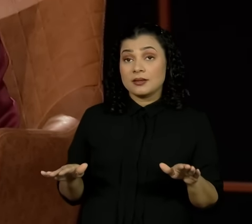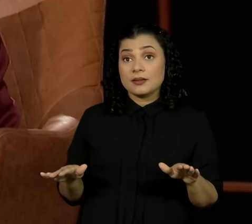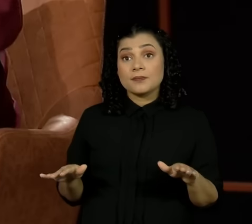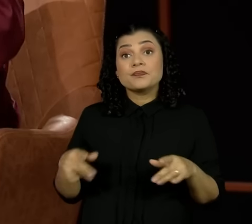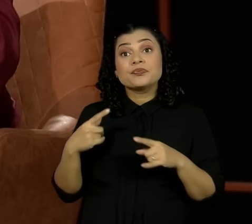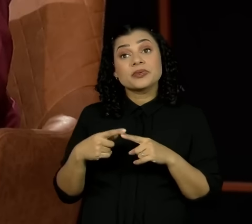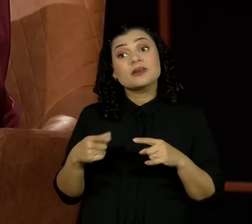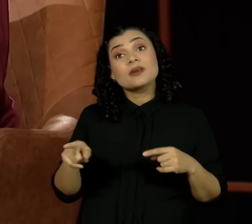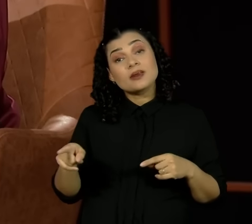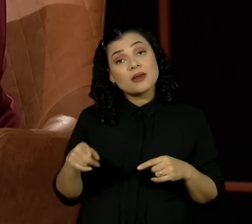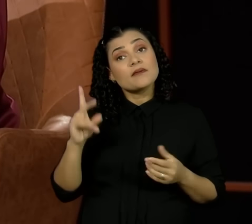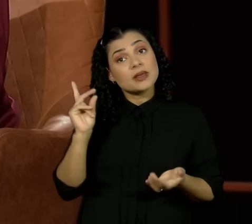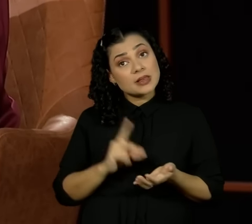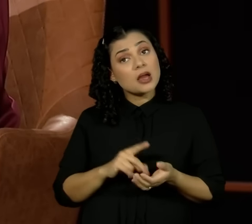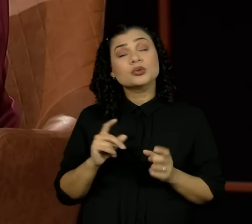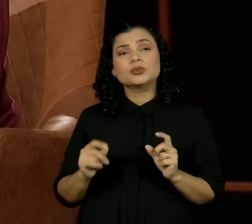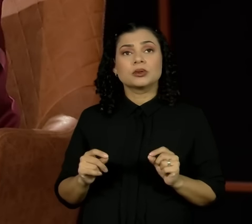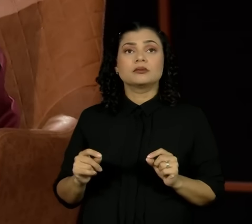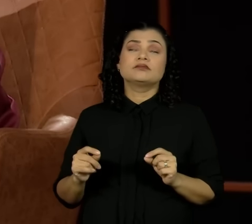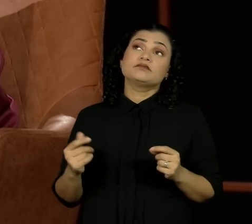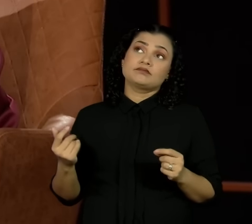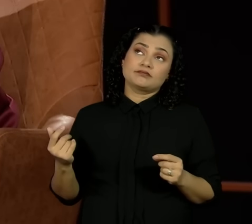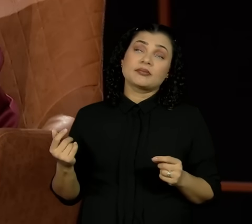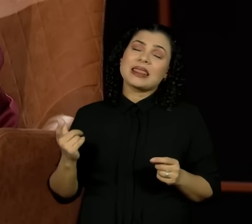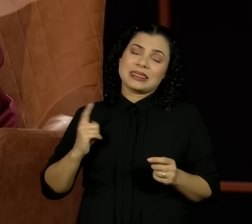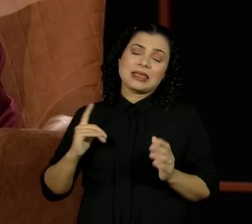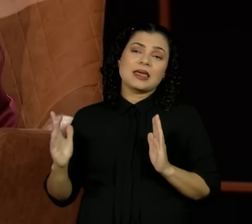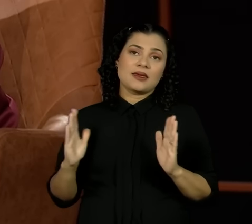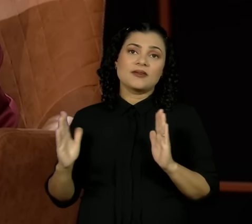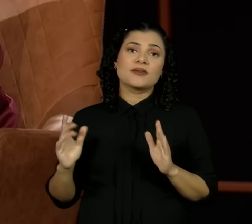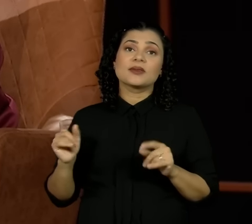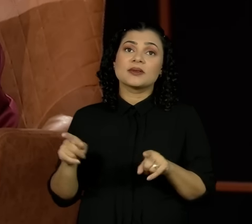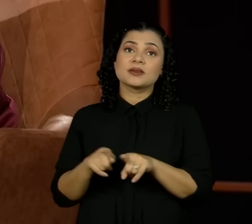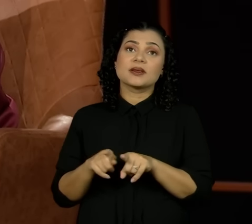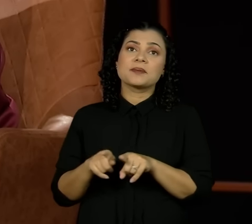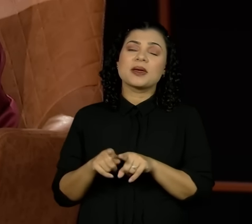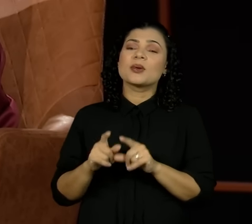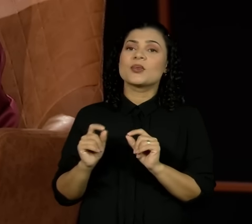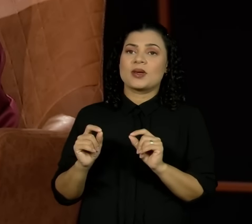foi absolutamente proibido. E quando fizeram A Navalha na Carne,